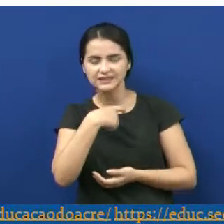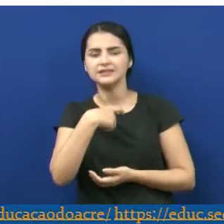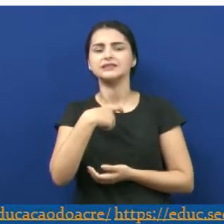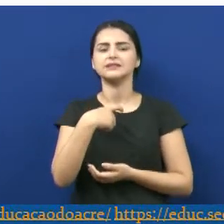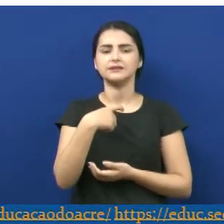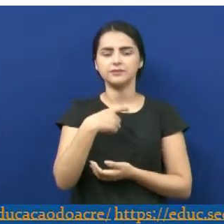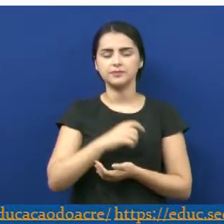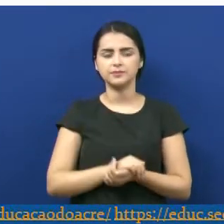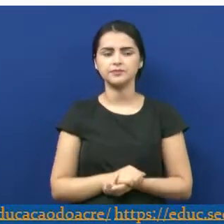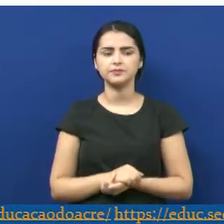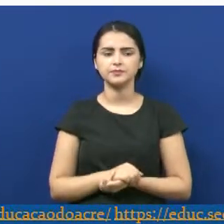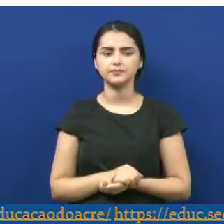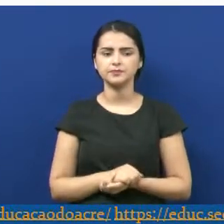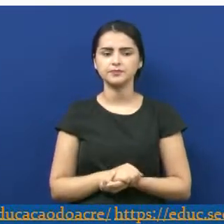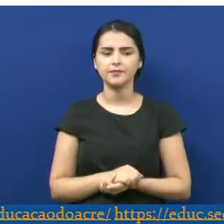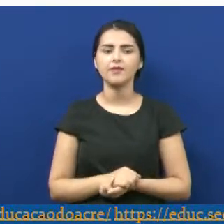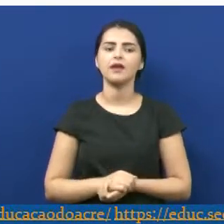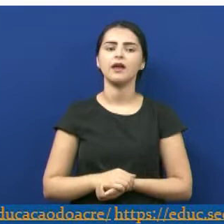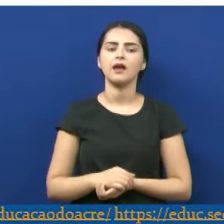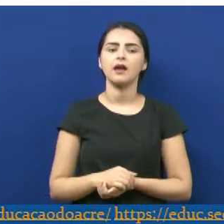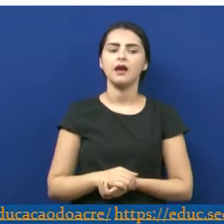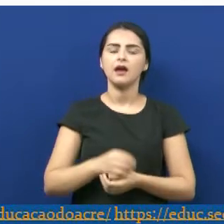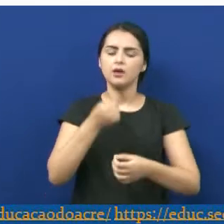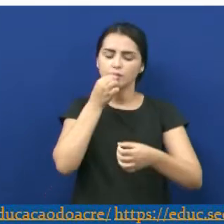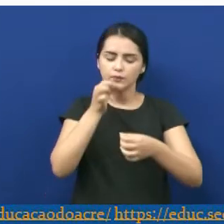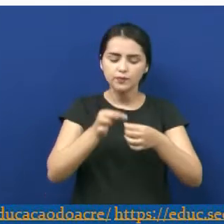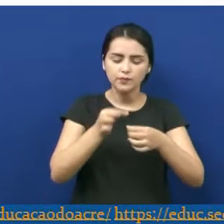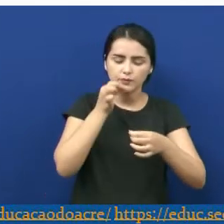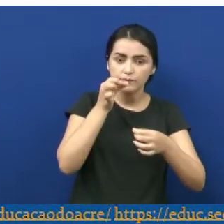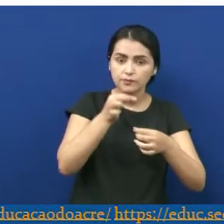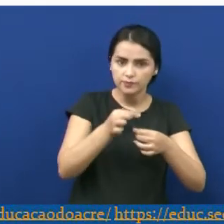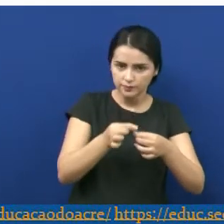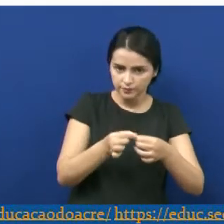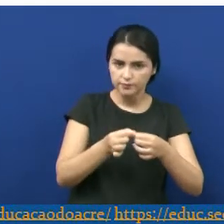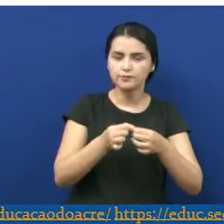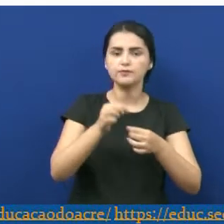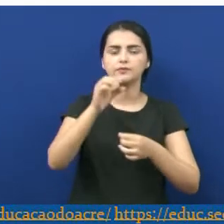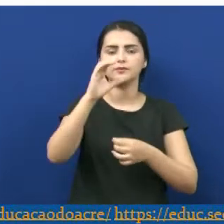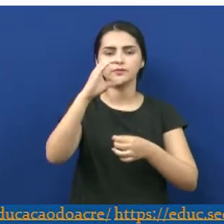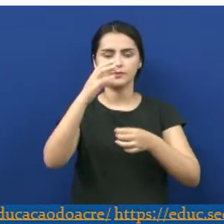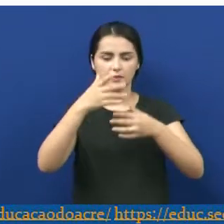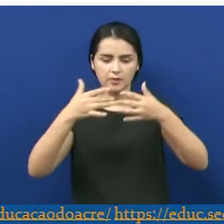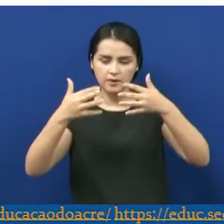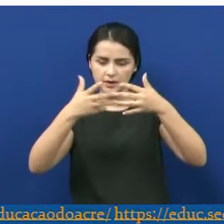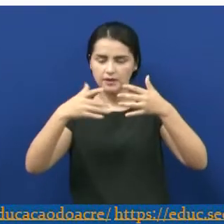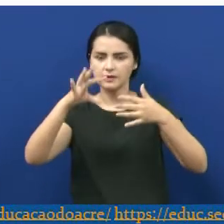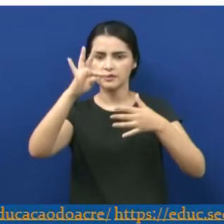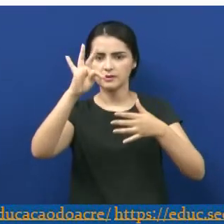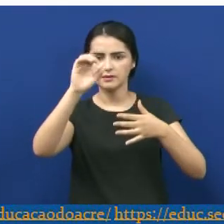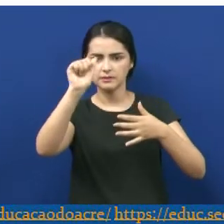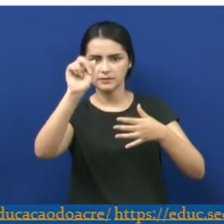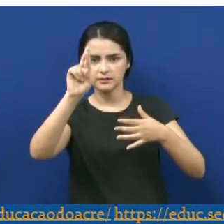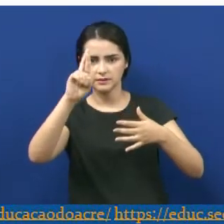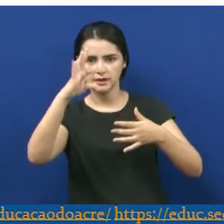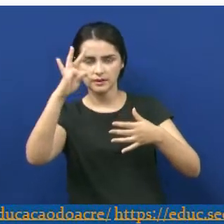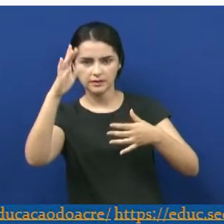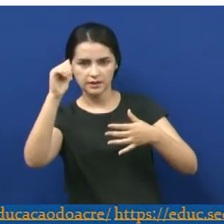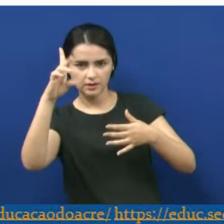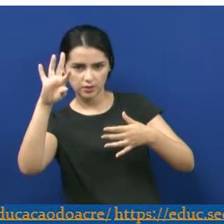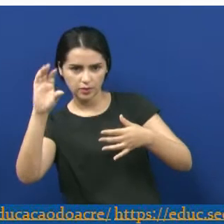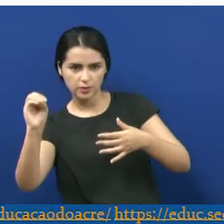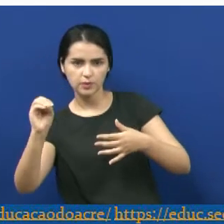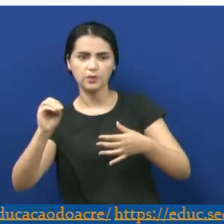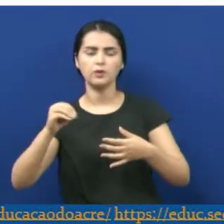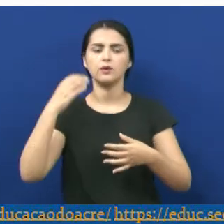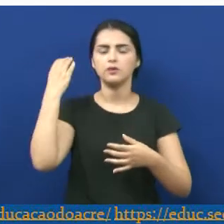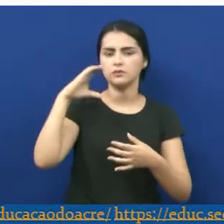ácido málico. As uvas trazem o ácido tartárico. A Pepsi, a Coca-Cola,